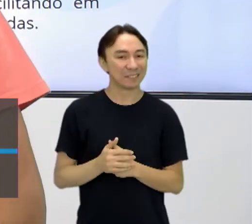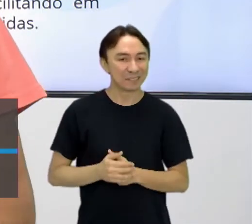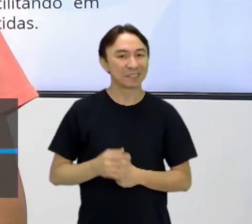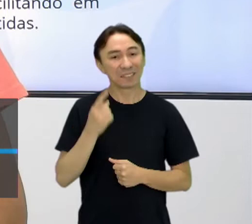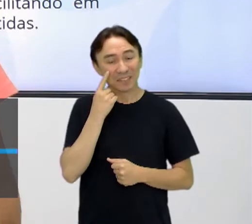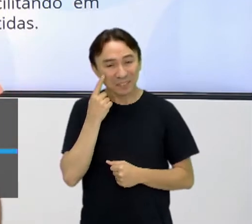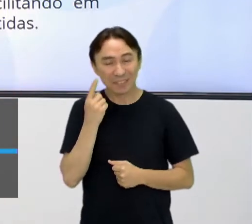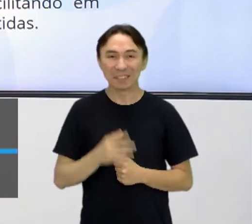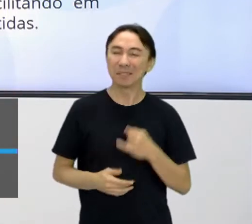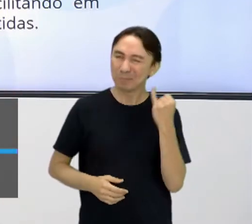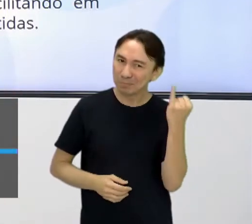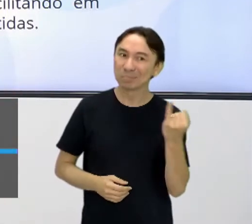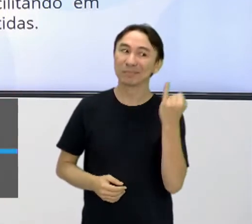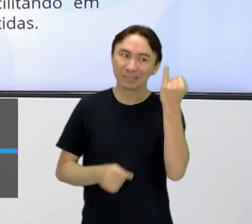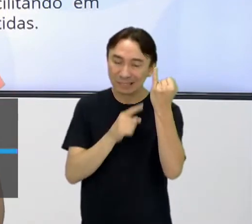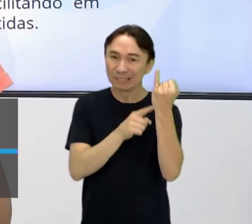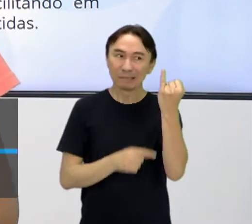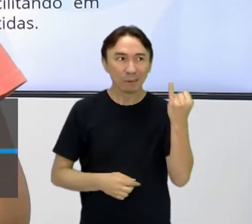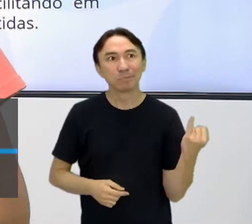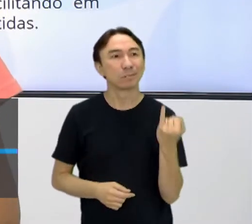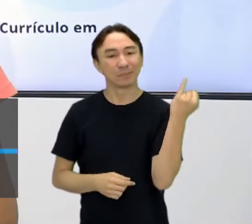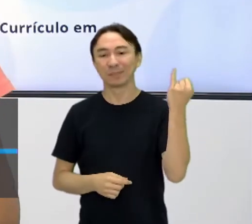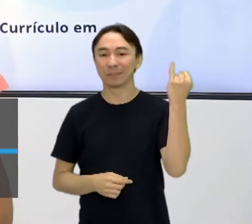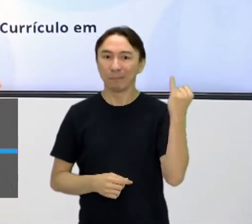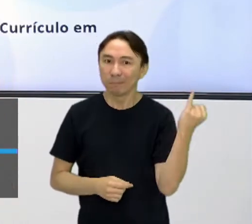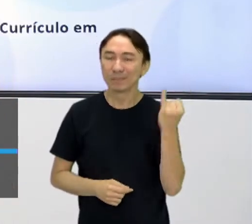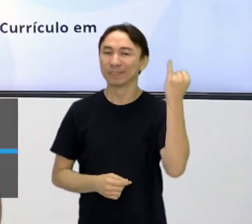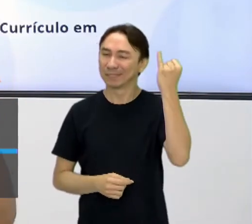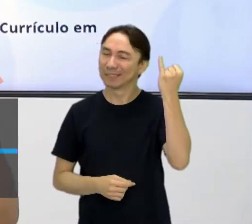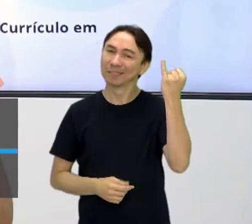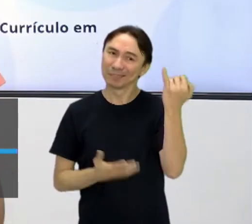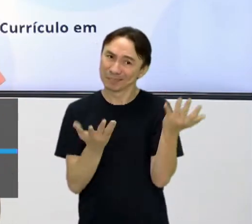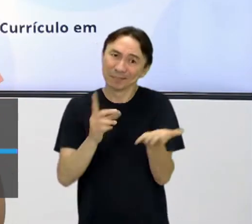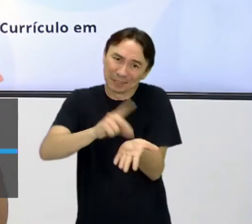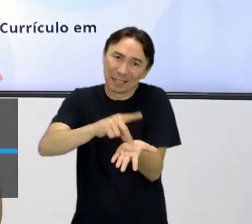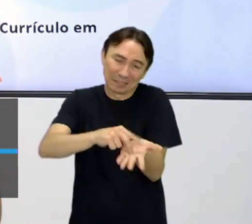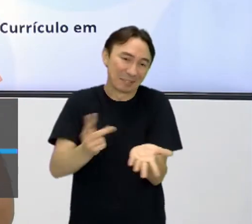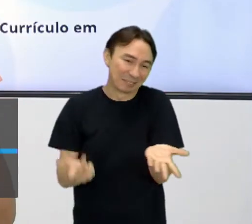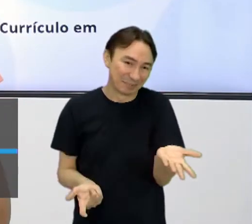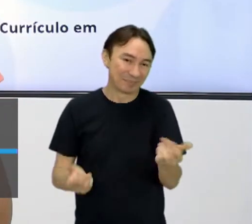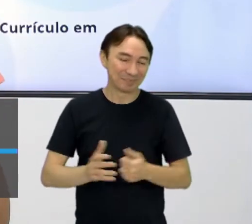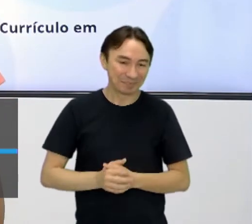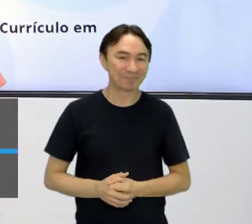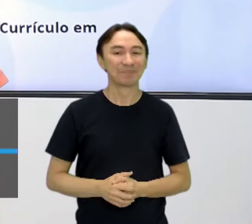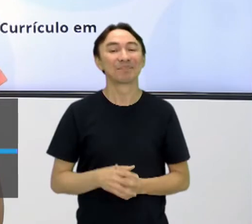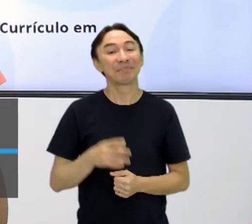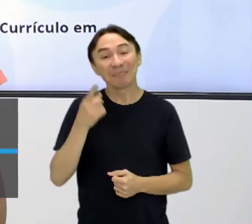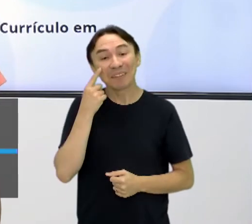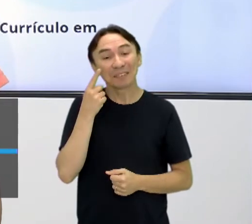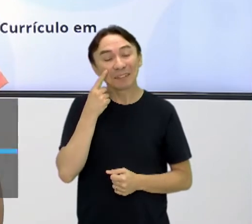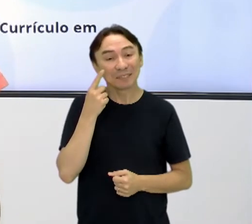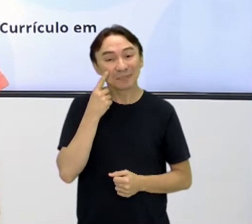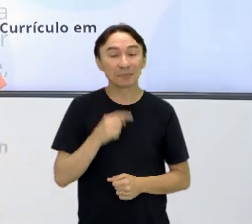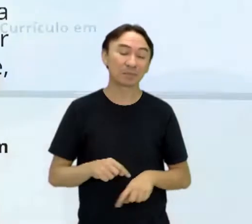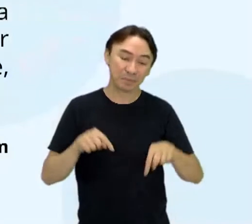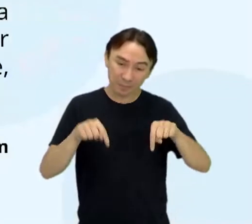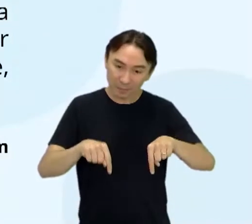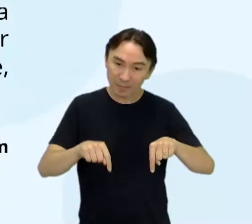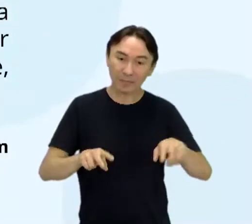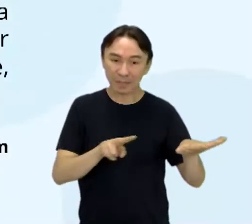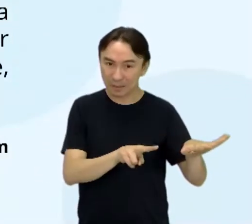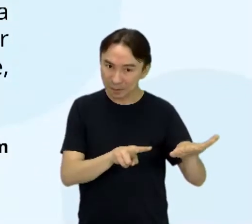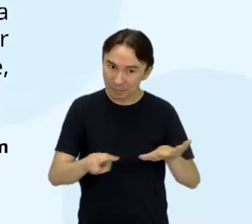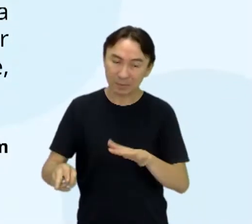tudo é muito importante, né? Mas é mesmo, tá ok? Olha lá, então. Vamos lá, então. Estamos lá na semana de estudos intensivos,